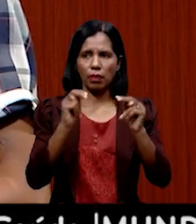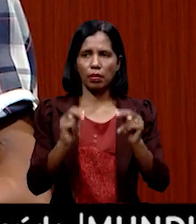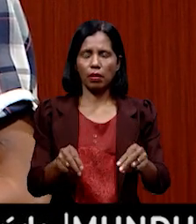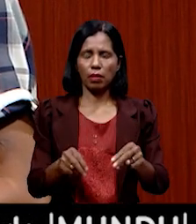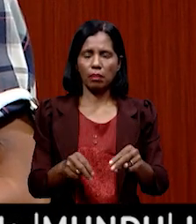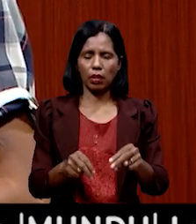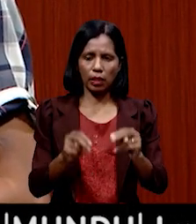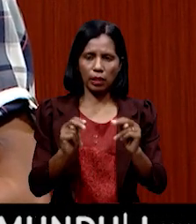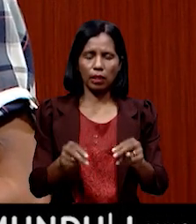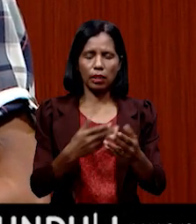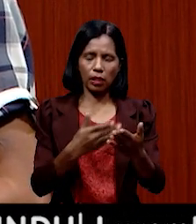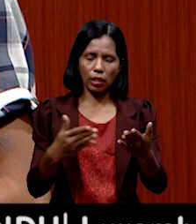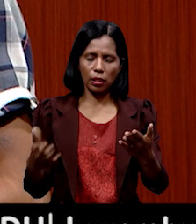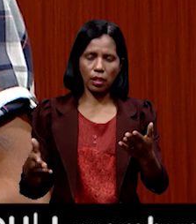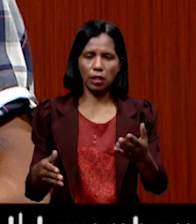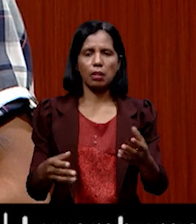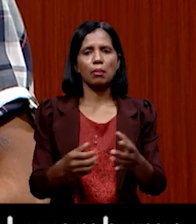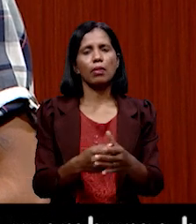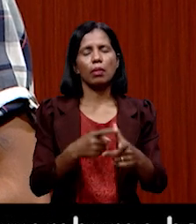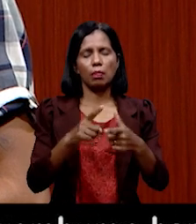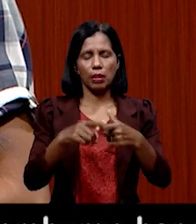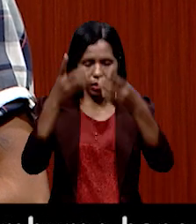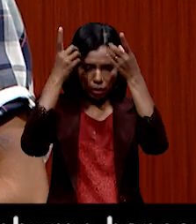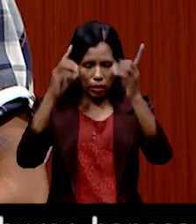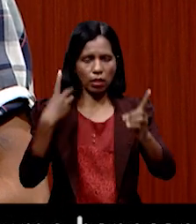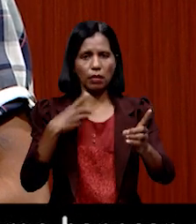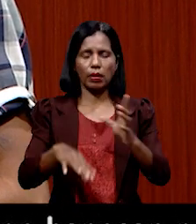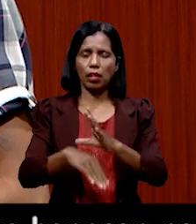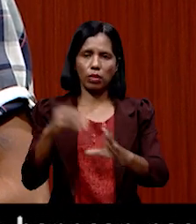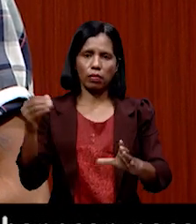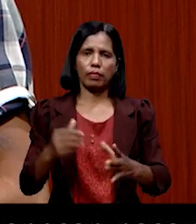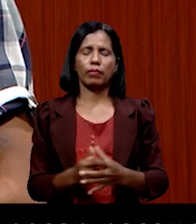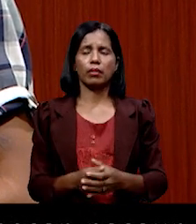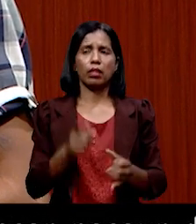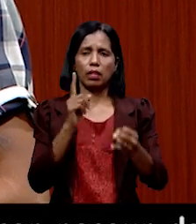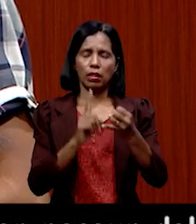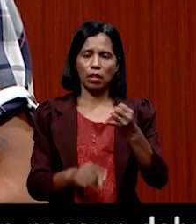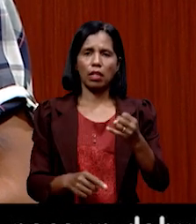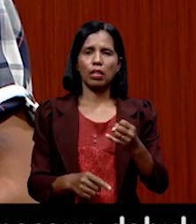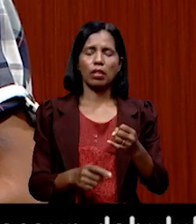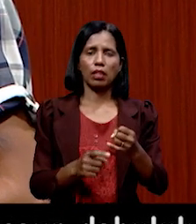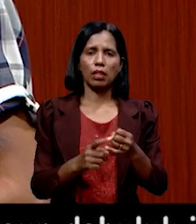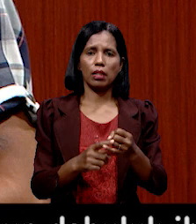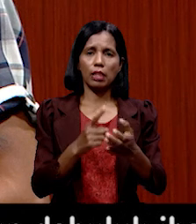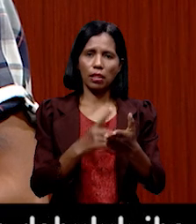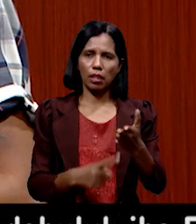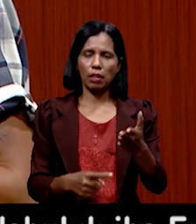latende malu, to, despejo ne sai. Eh, sai da mak, acontose, eh,